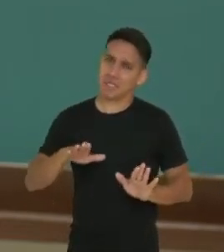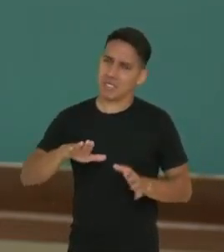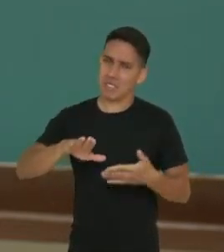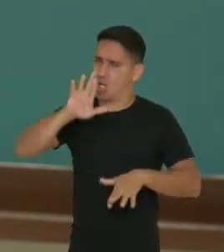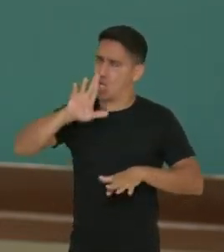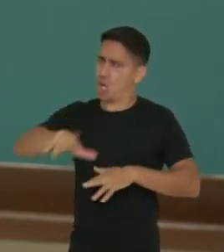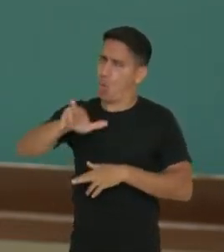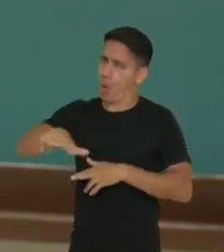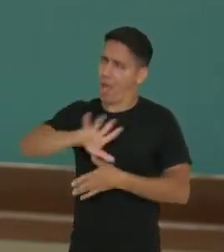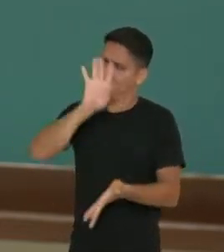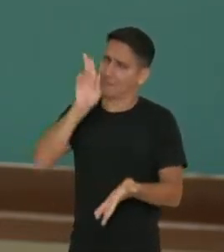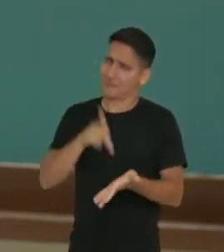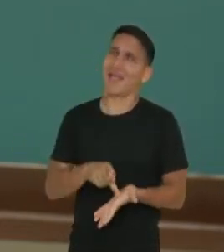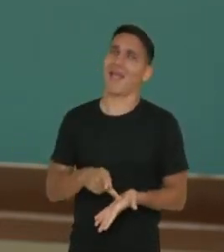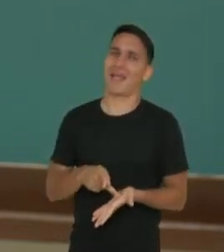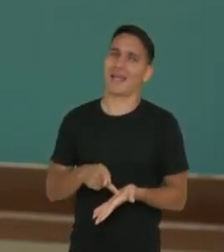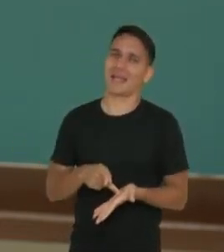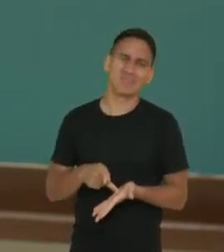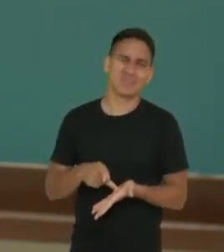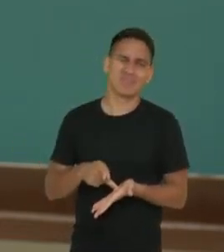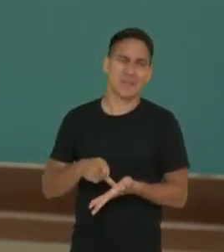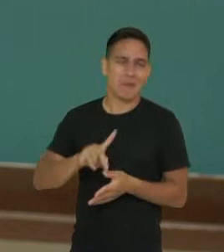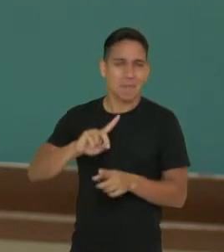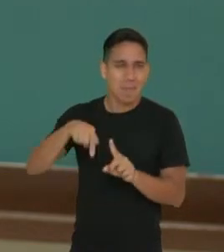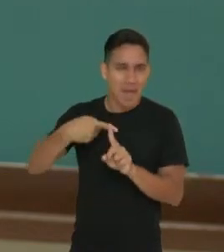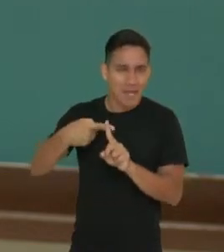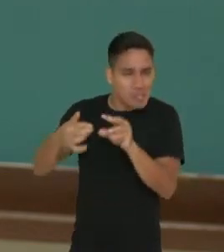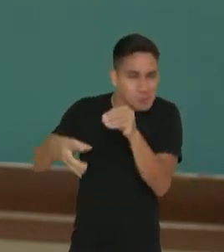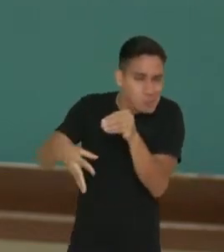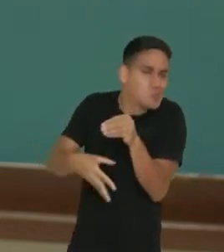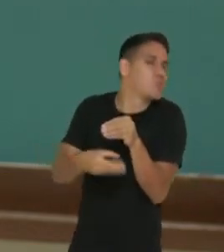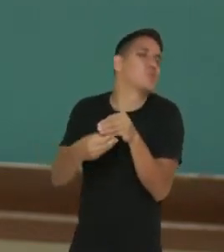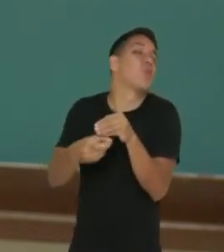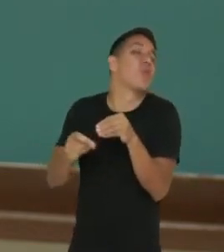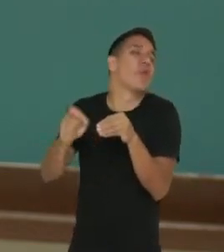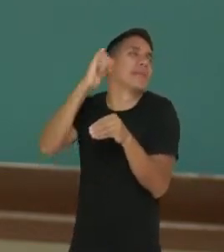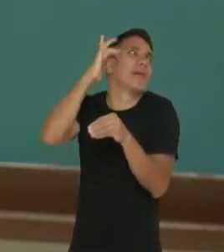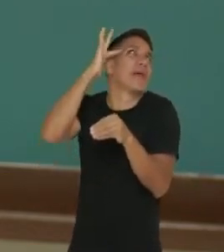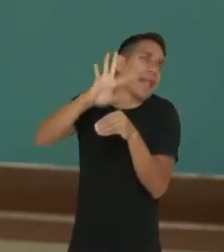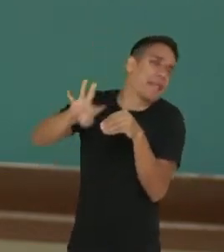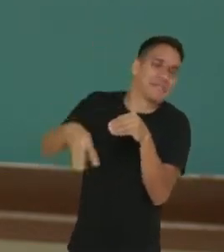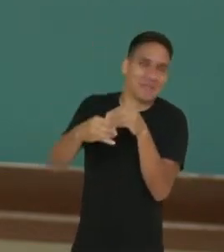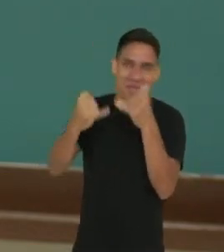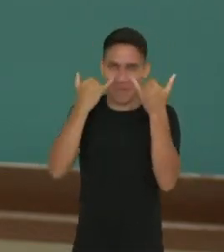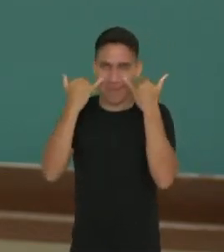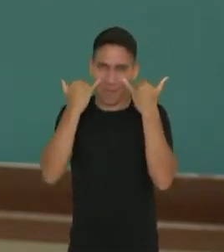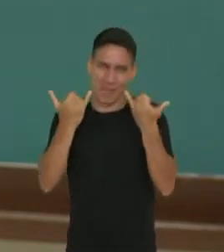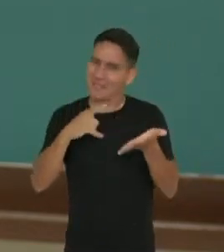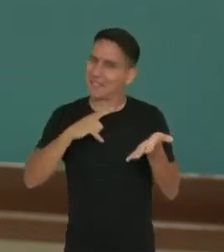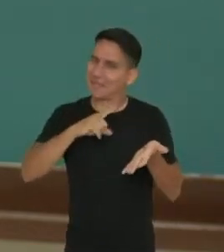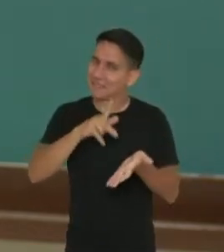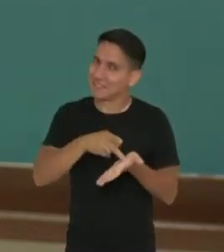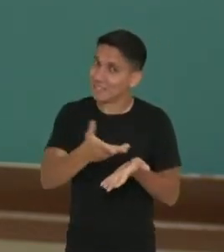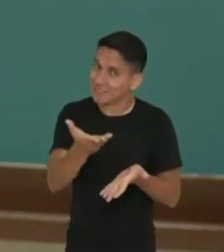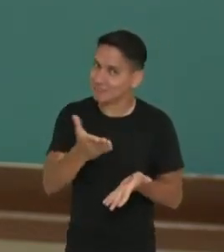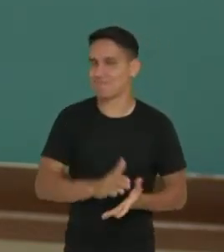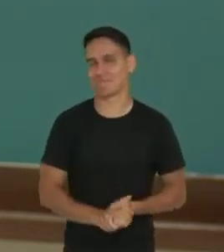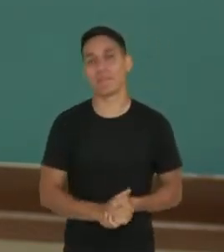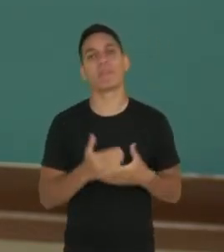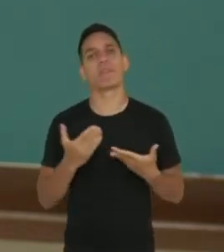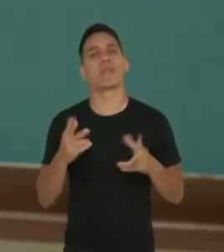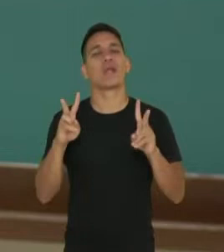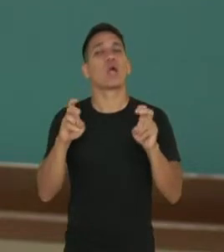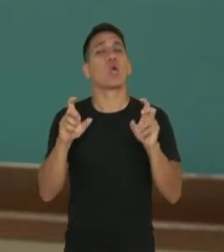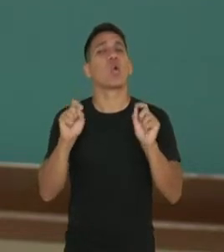reais. Né, tem um pouquinho de aumentar, né, algumas informações, não é mesmo? Sobre